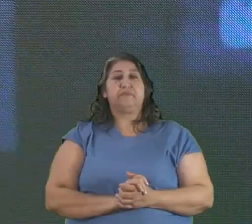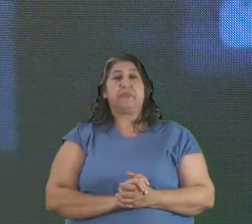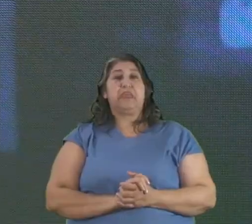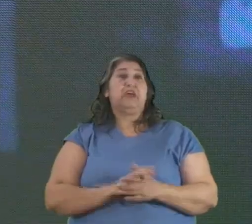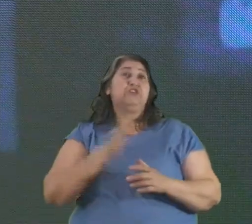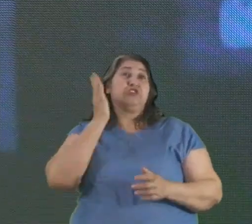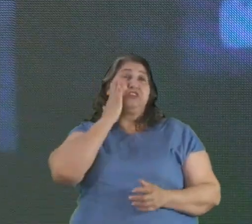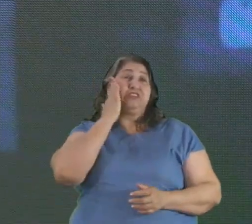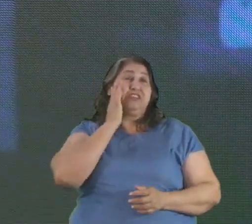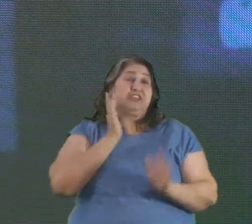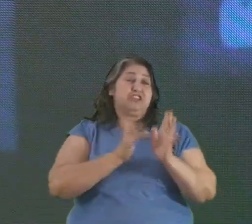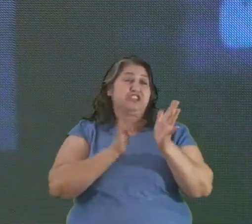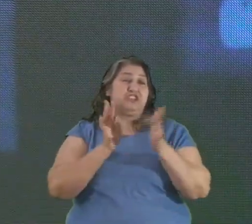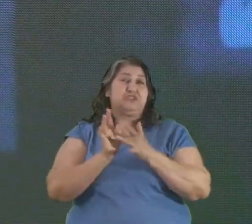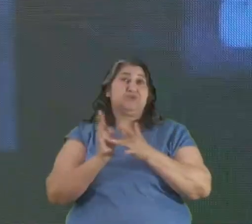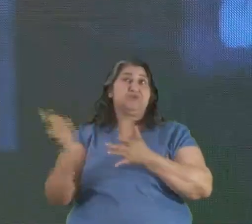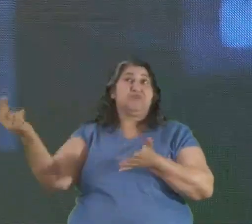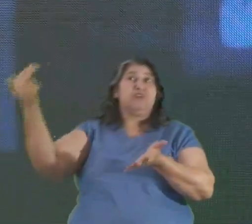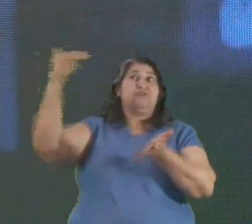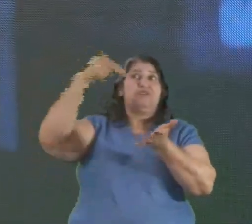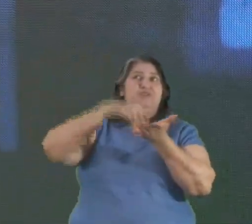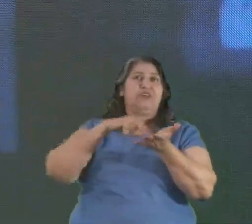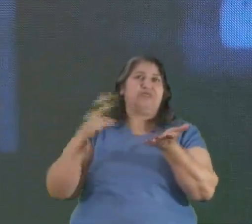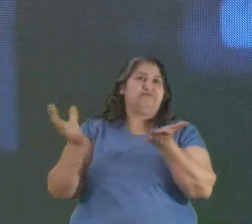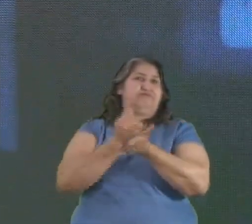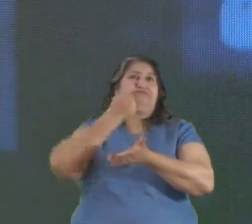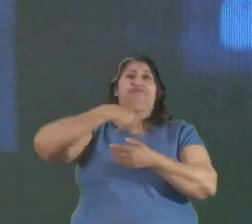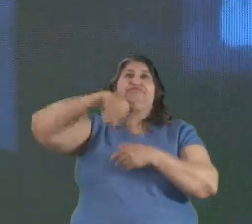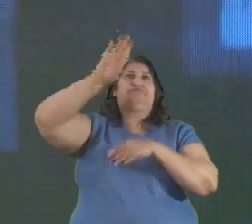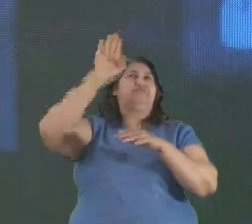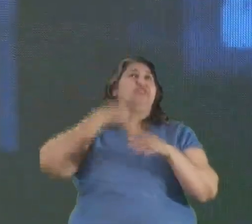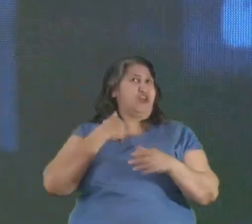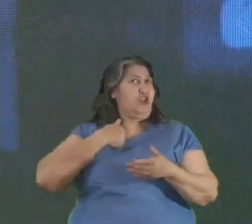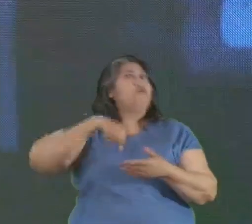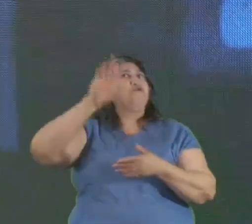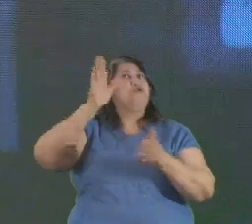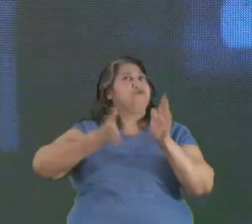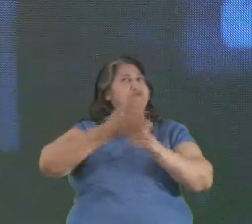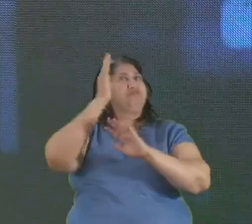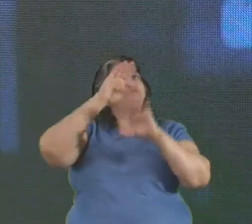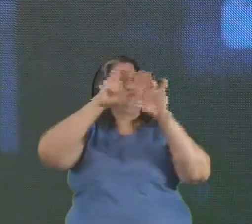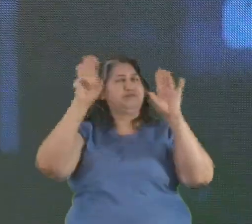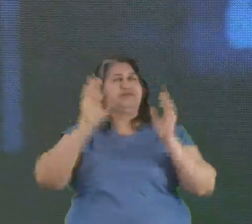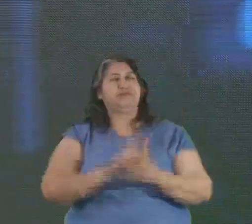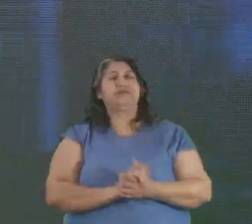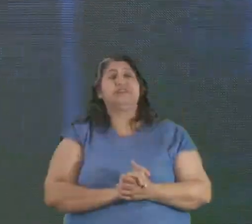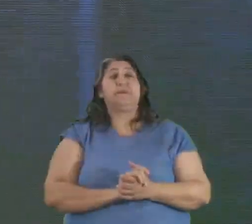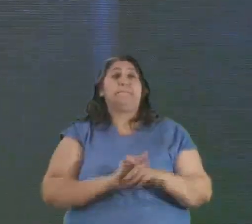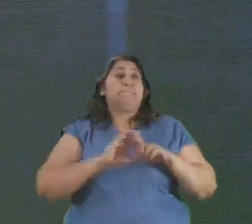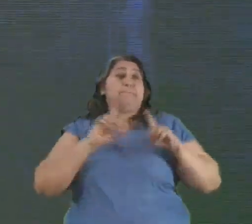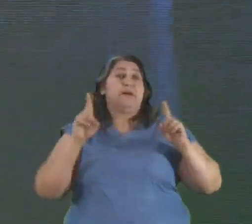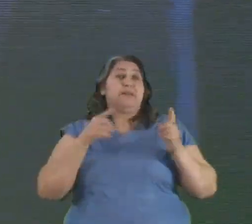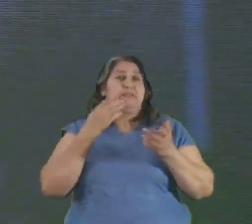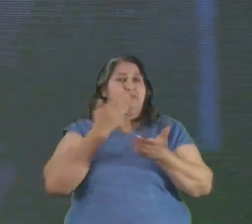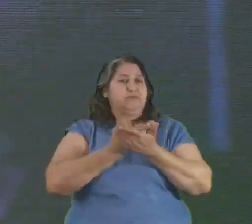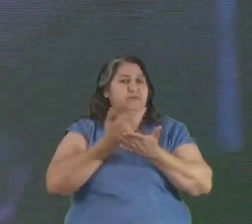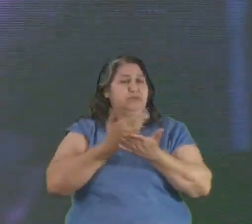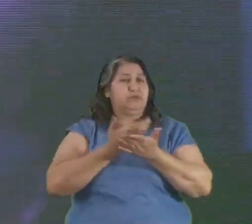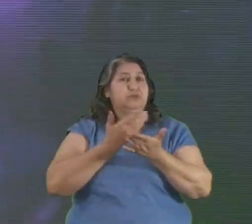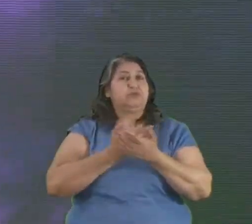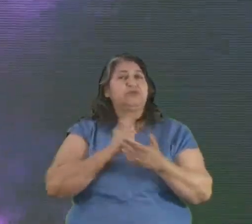Jesus vai voltar e eu vou subir. Mas existem algumas linhas de estudos que são interessantes. Então, por